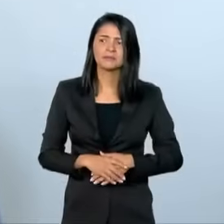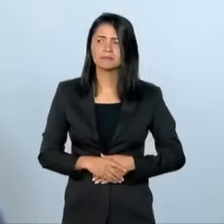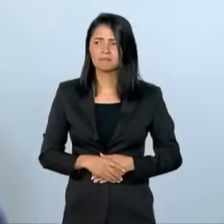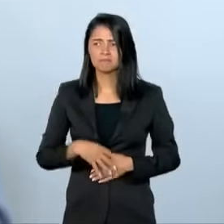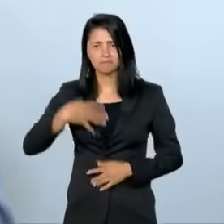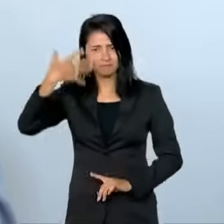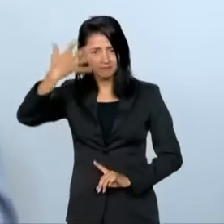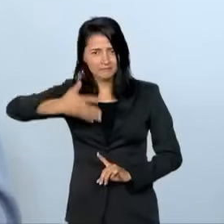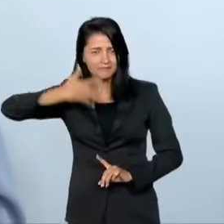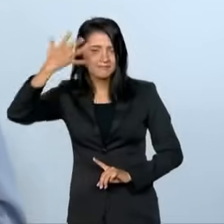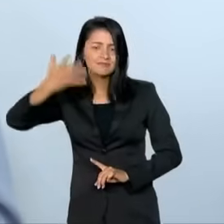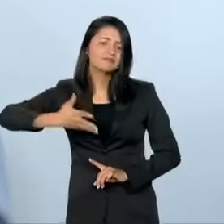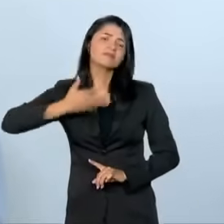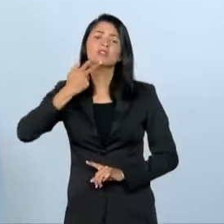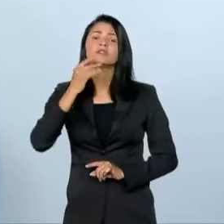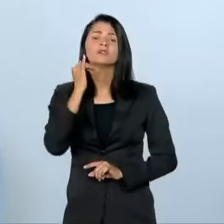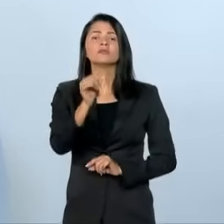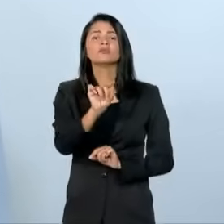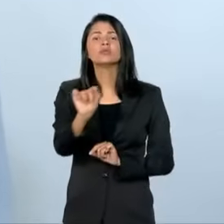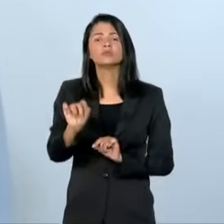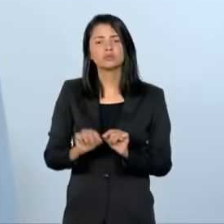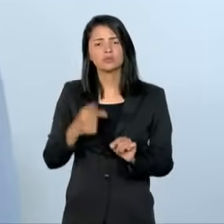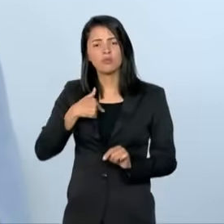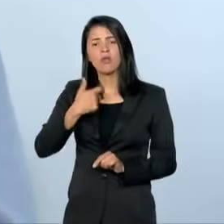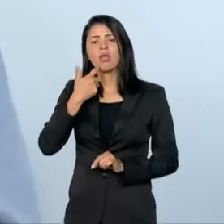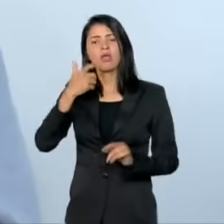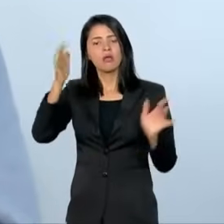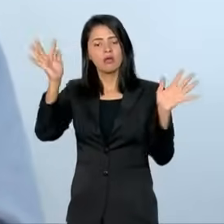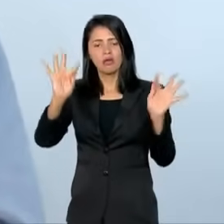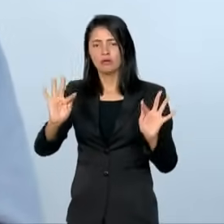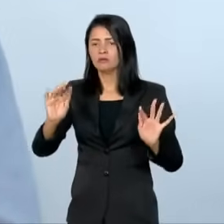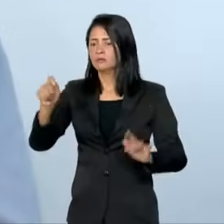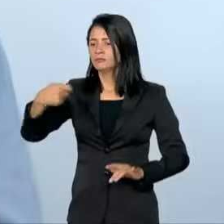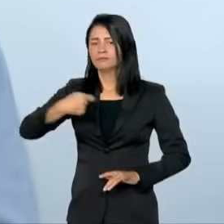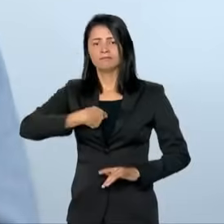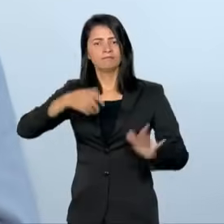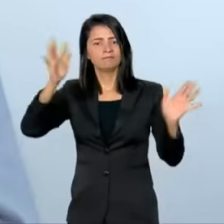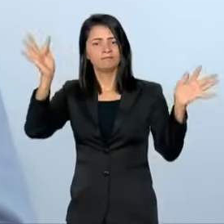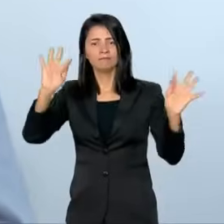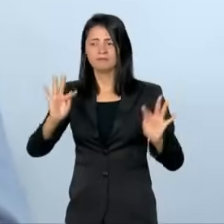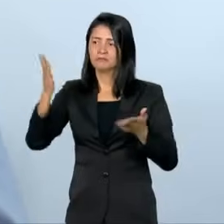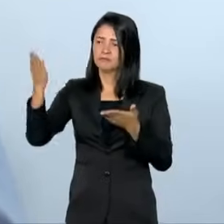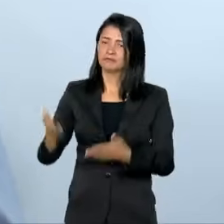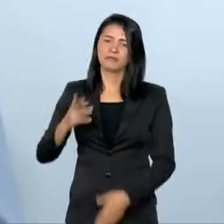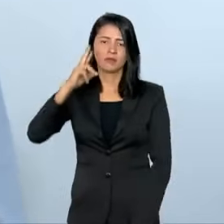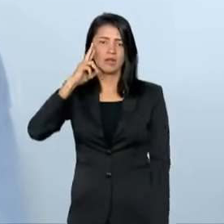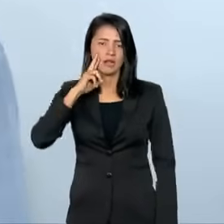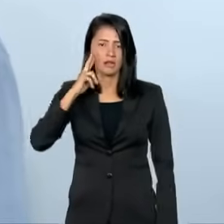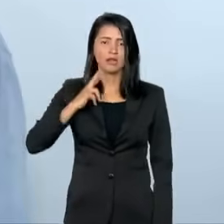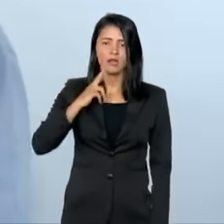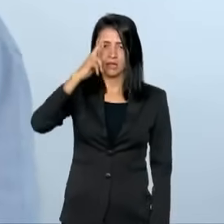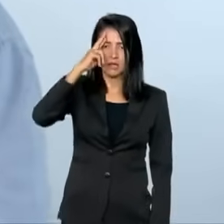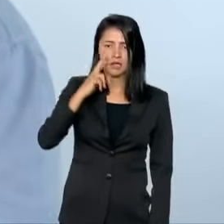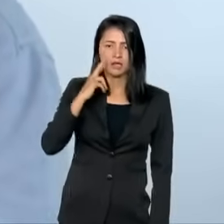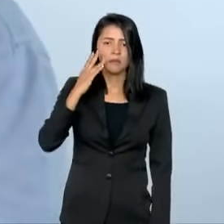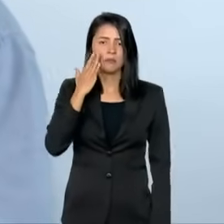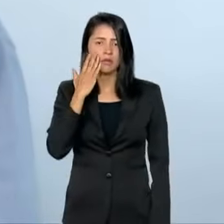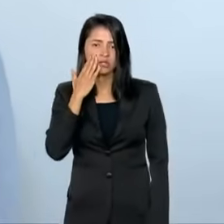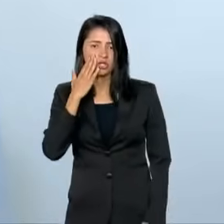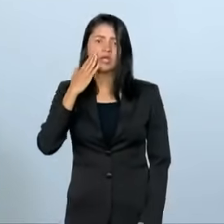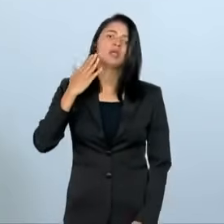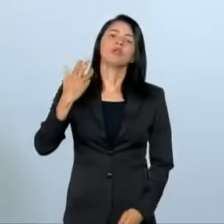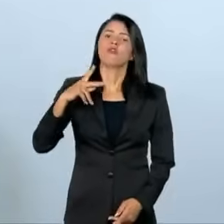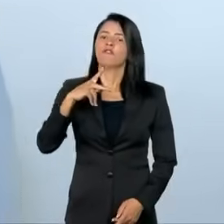minha fala dizendo para você, eu estou muito satisfeito com a presença do Lira, do Pacheco, do Fachin, do Bruno